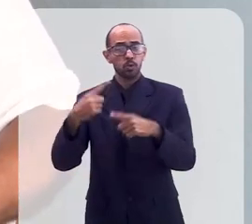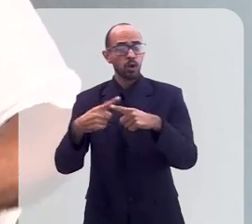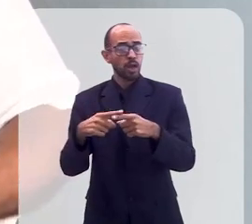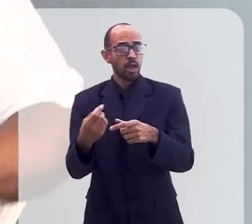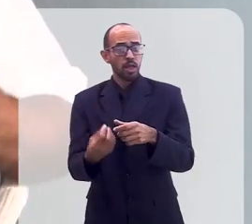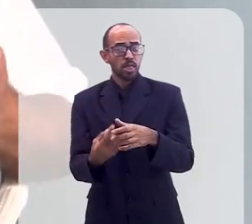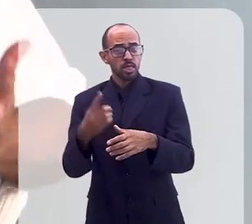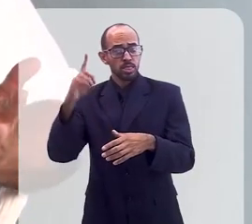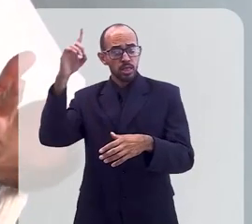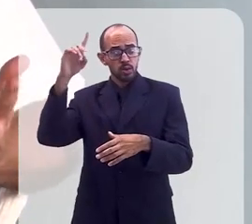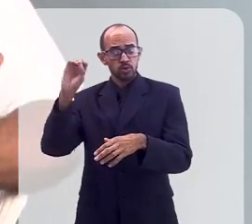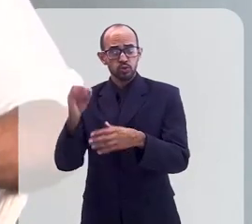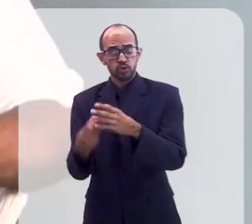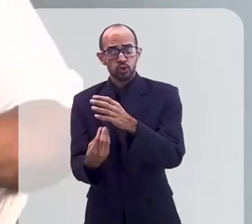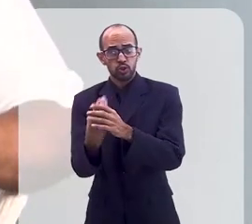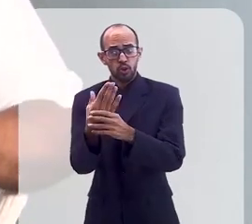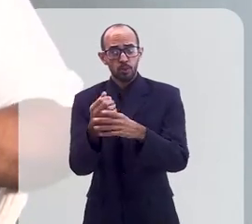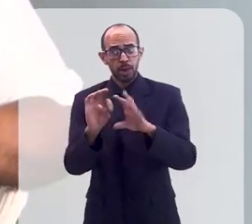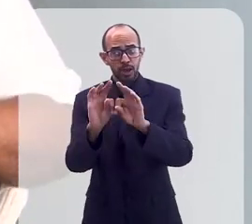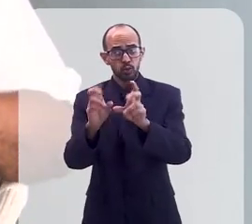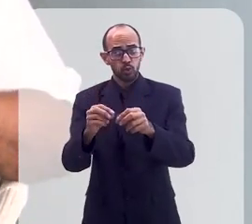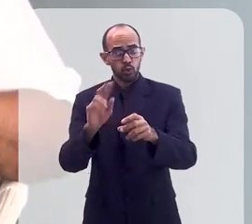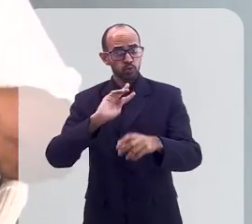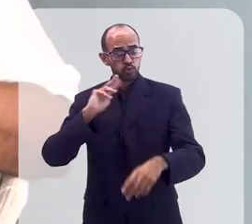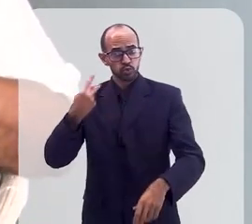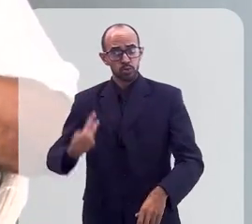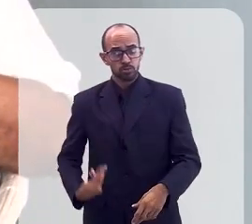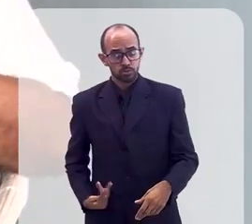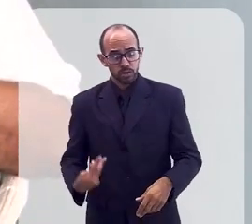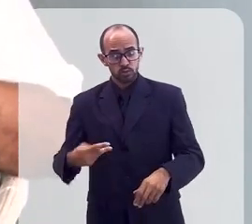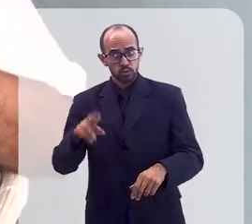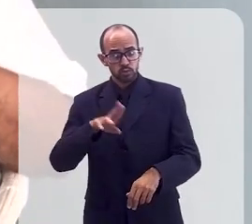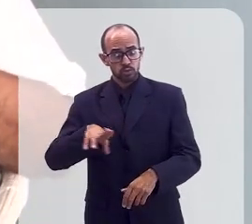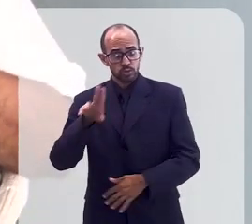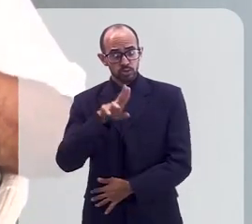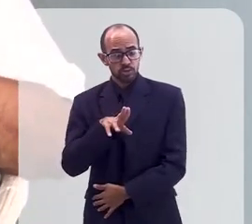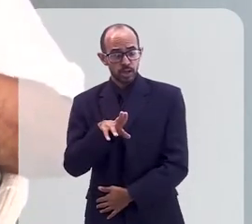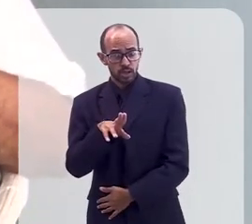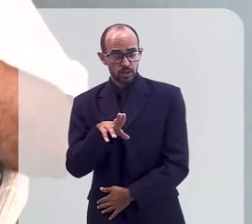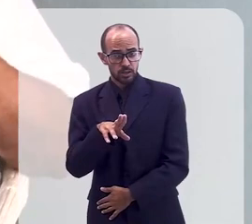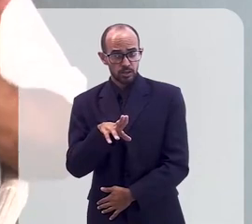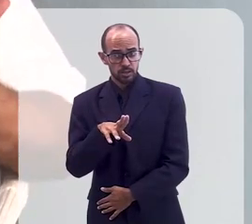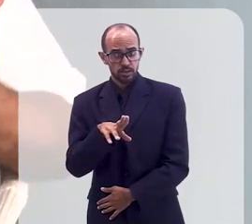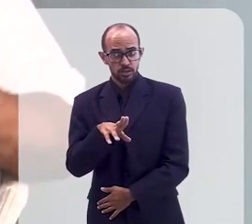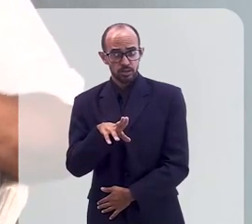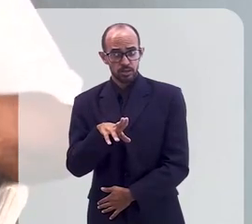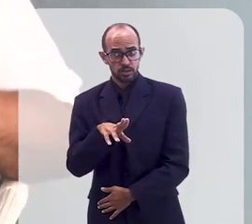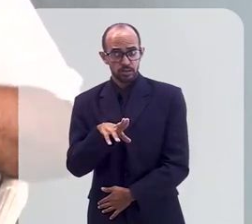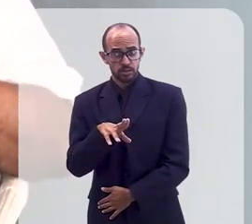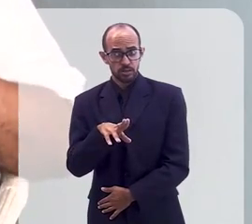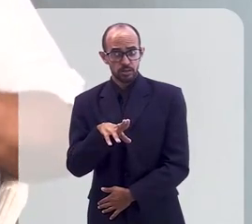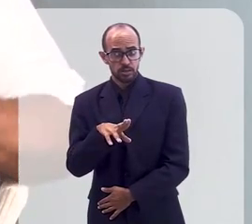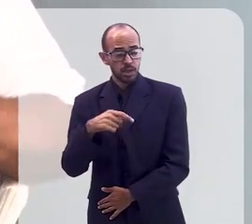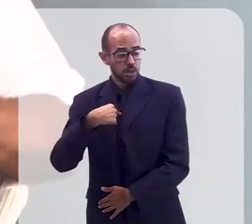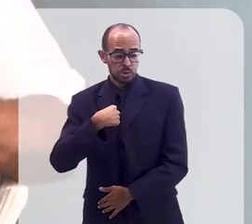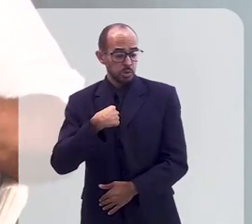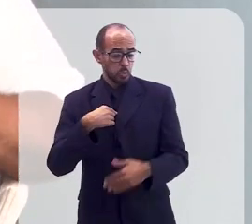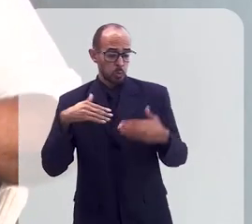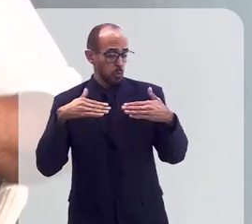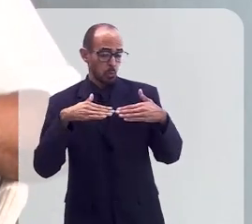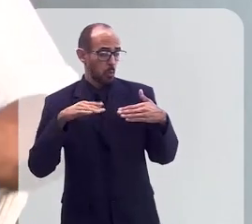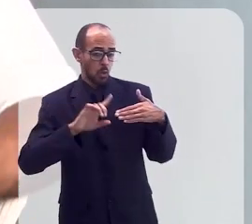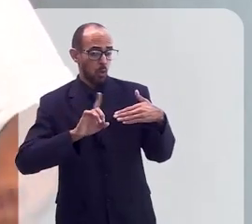ambiente, porque Deus criou para todo ser humano utilizar.